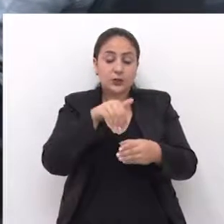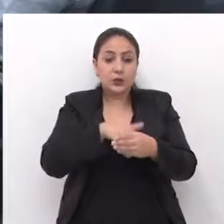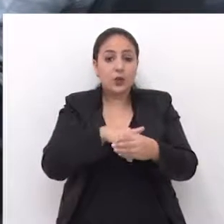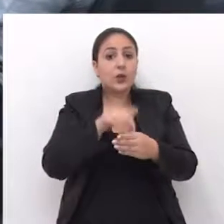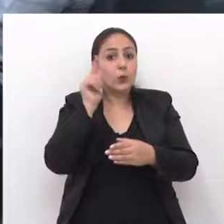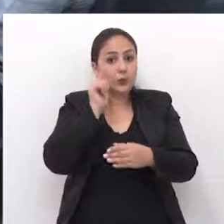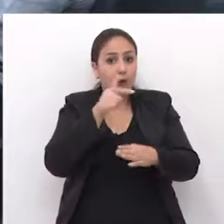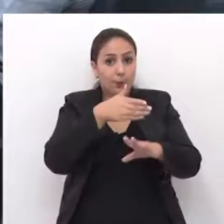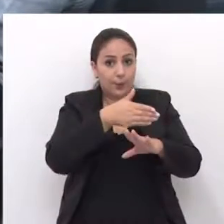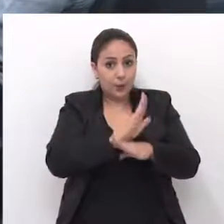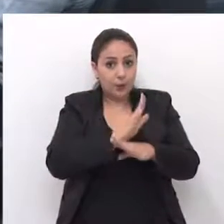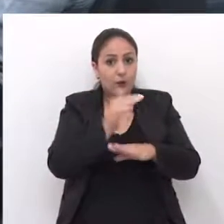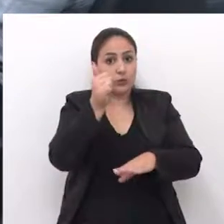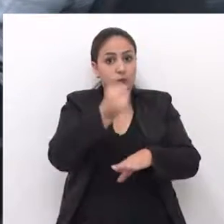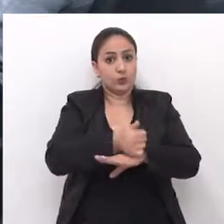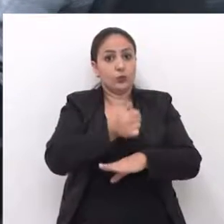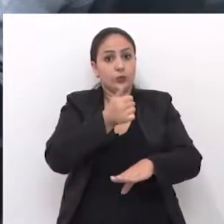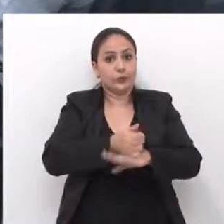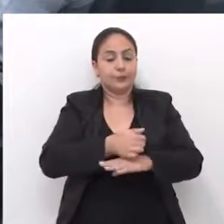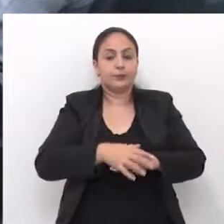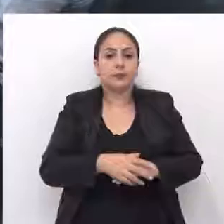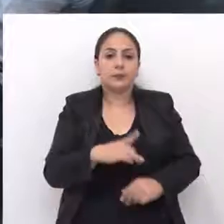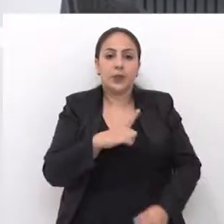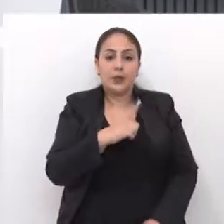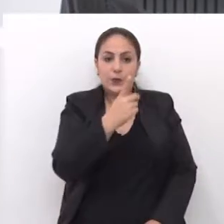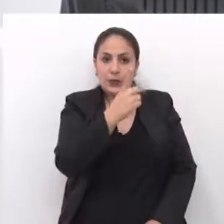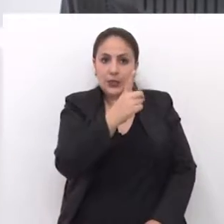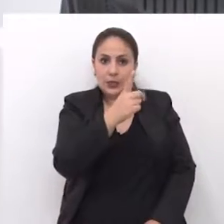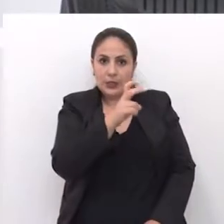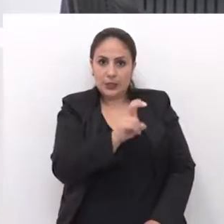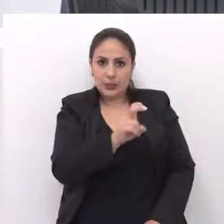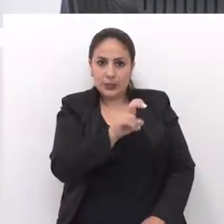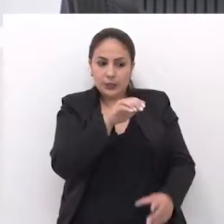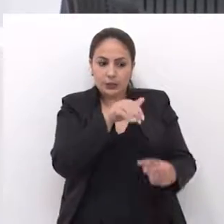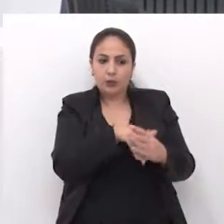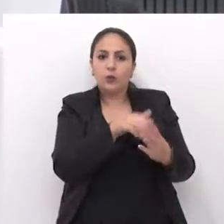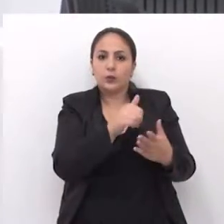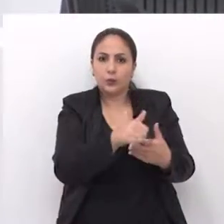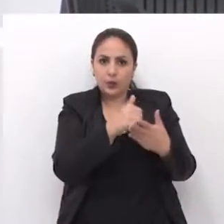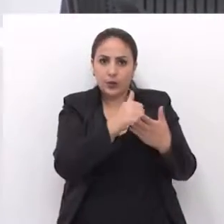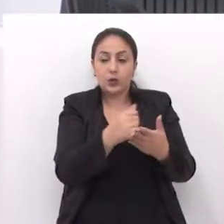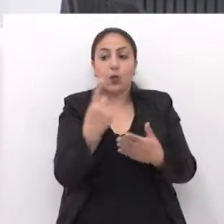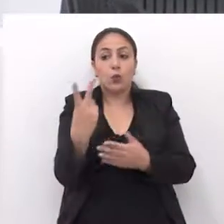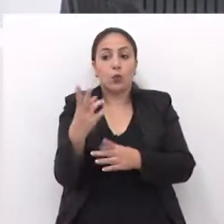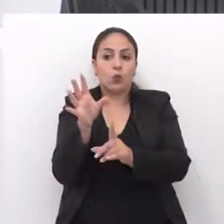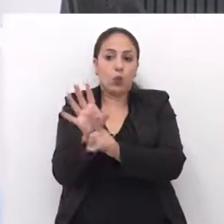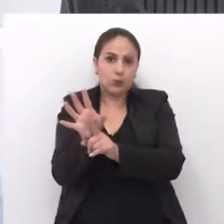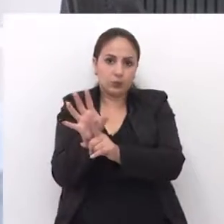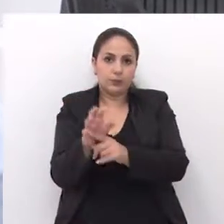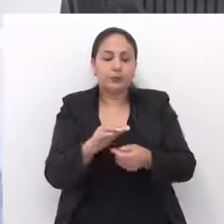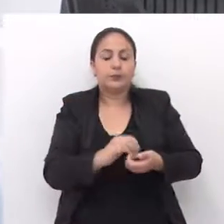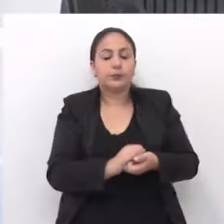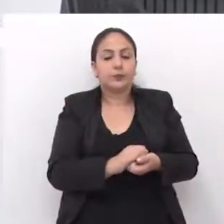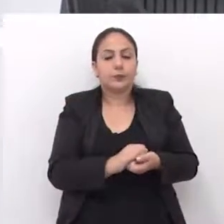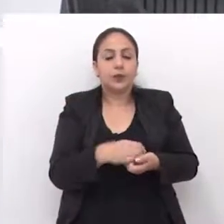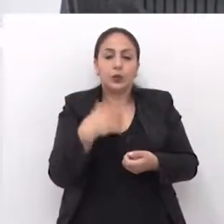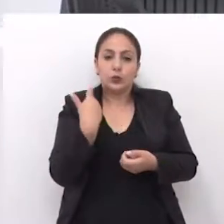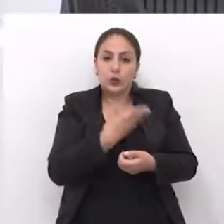por maioria, aprovou o substitutivo. Foram 15 votos favoráveis, 2 somente